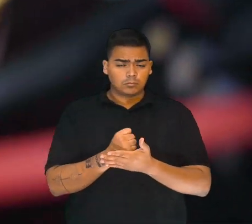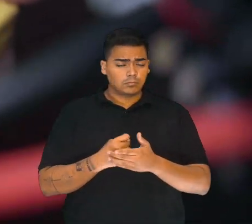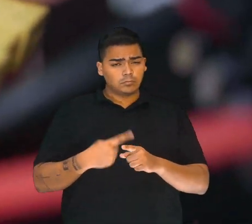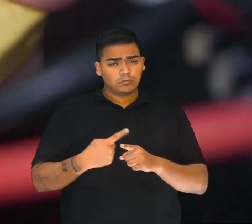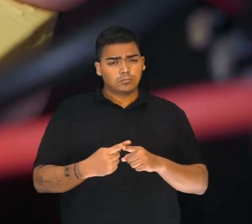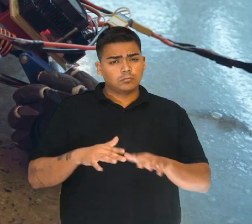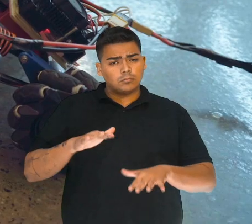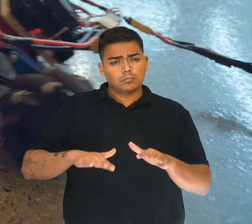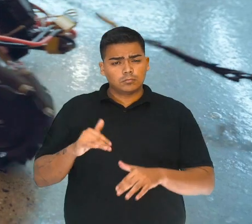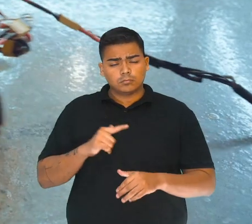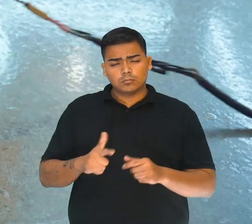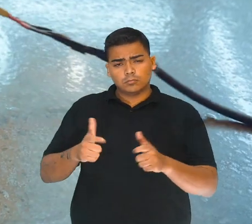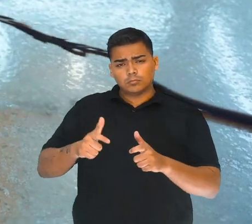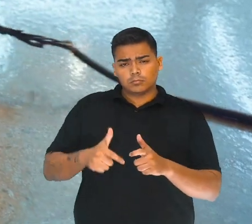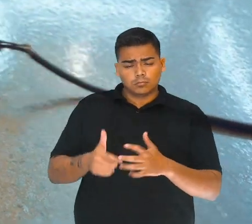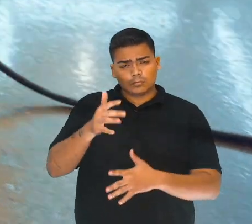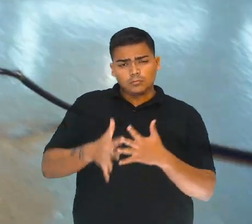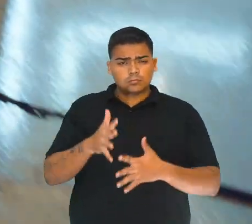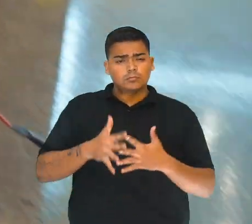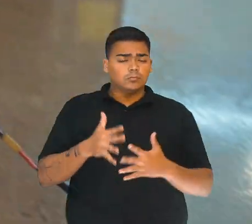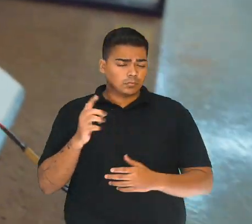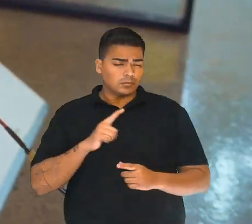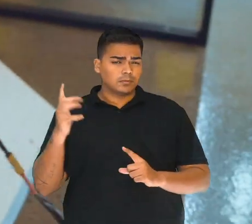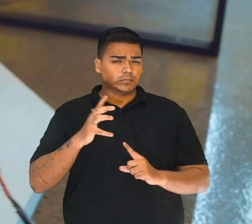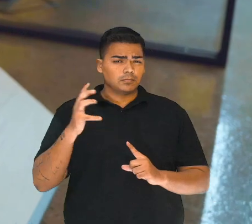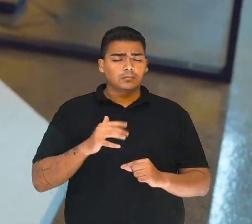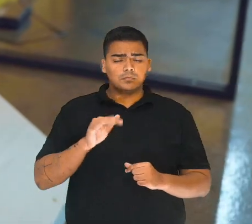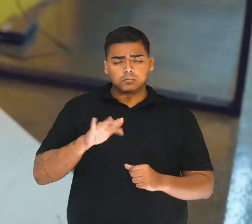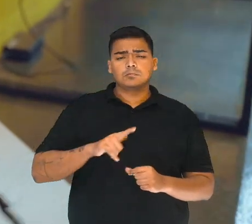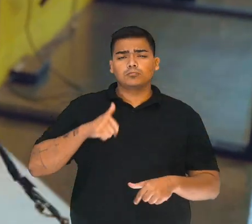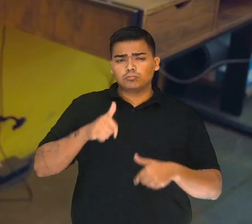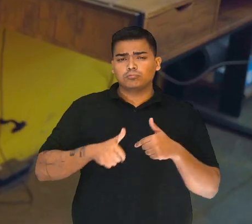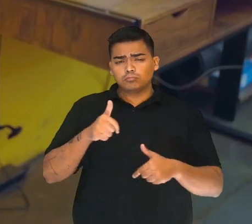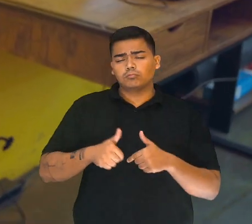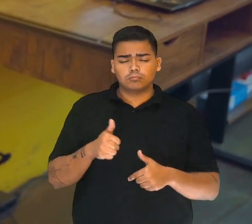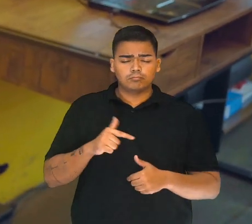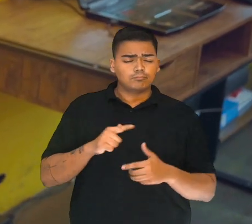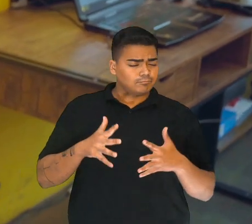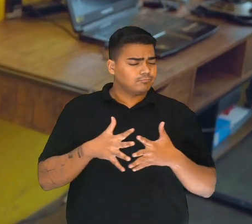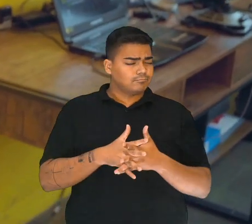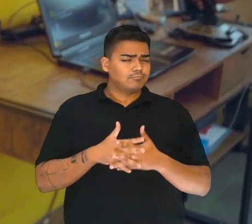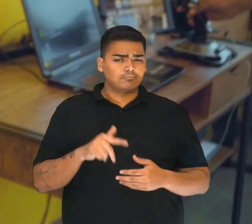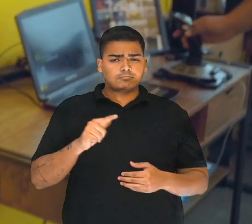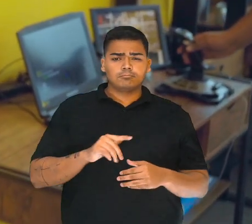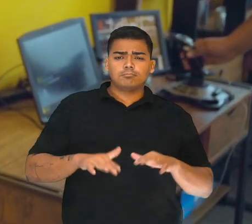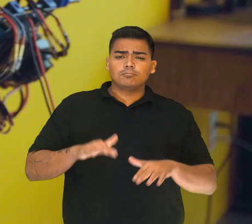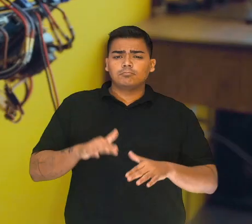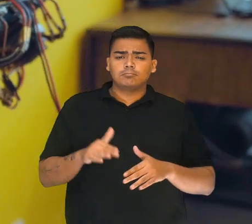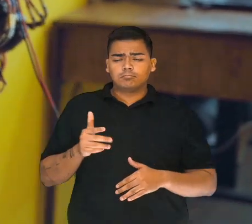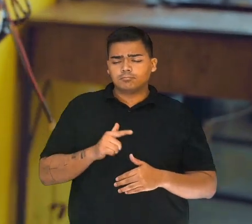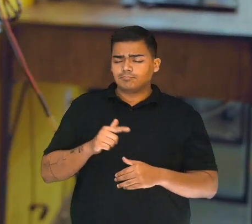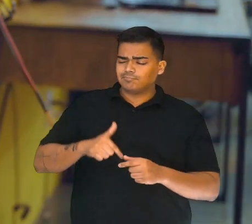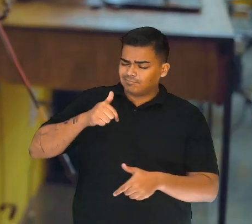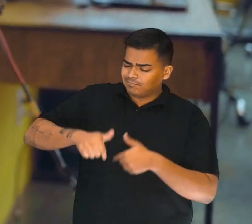ambiente super hostil, né? 3 mil metros de profundidade, muita pressão, sal. E os trabalhos também são bem complexos, então eles acabam